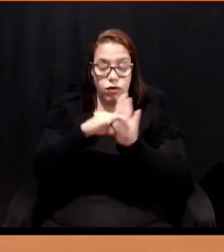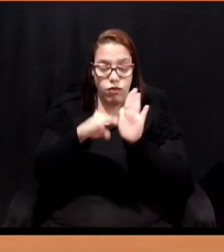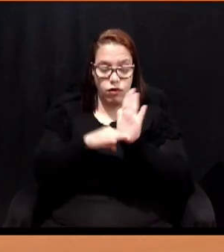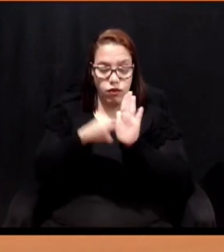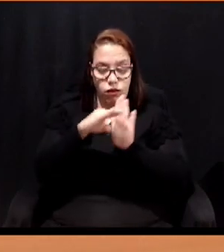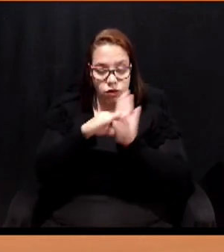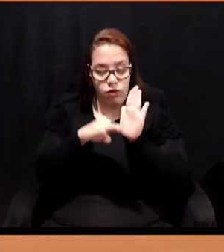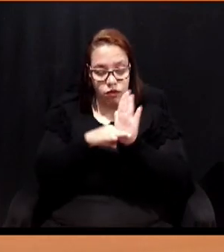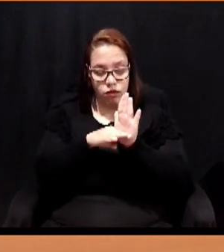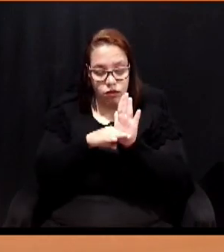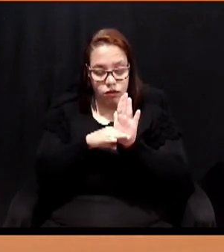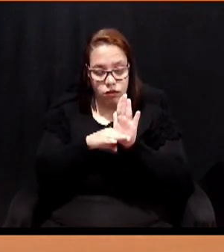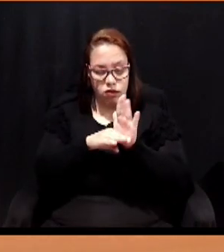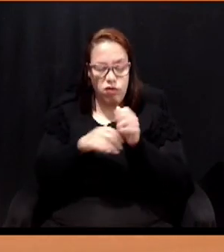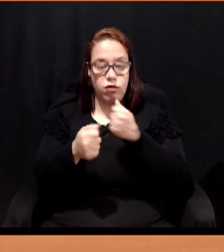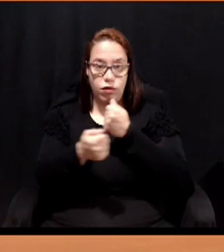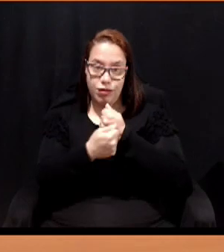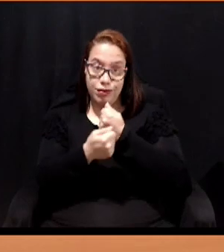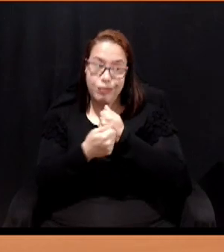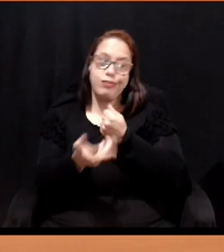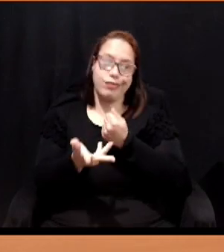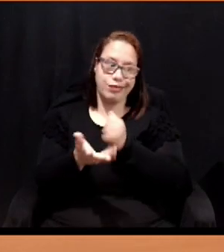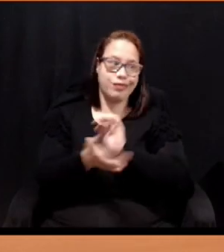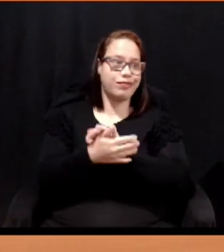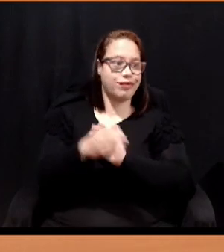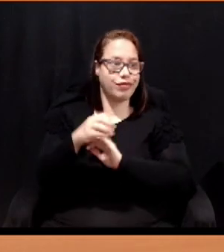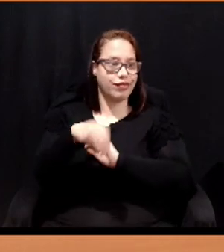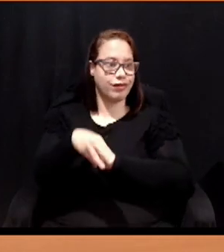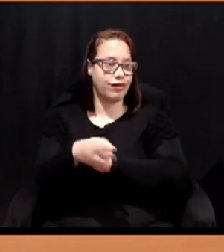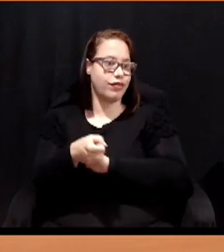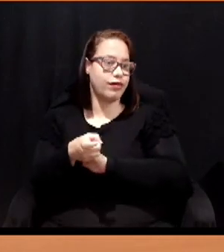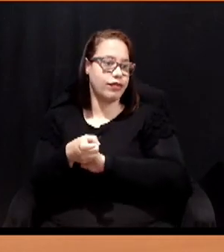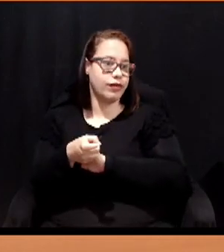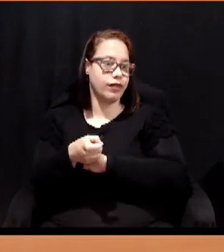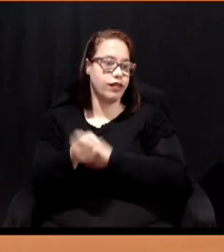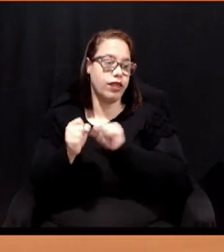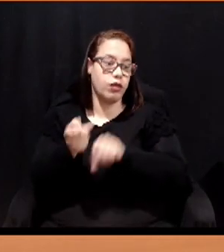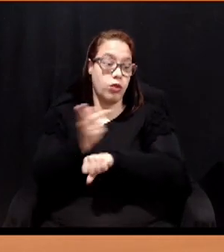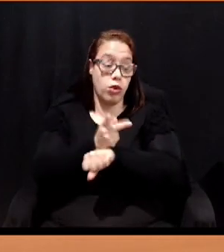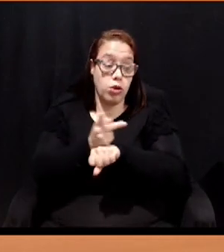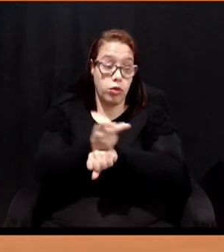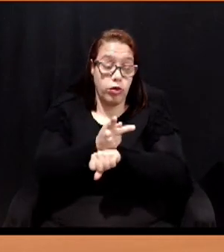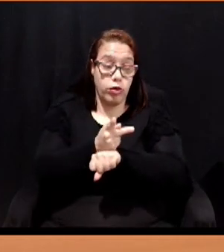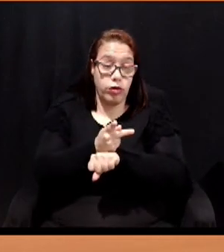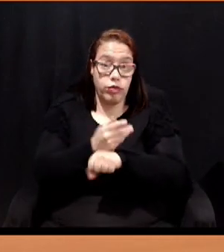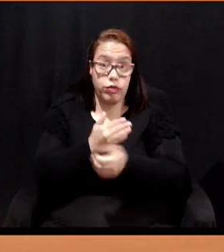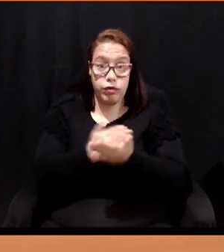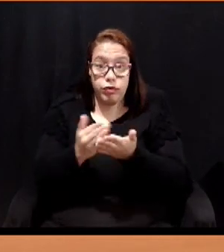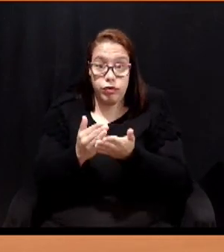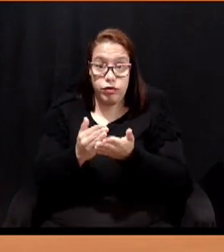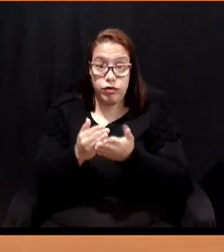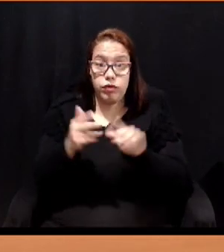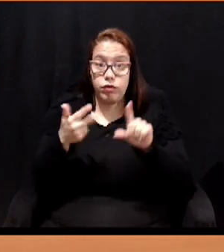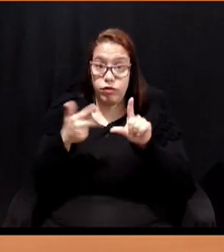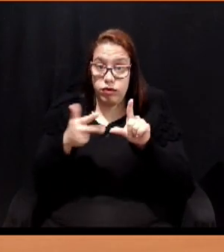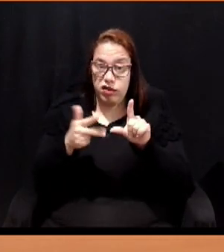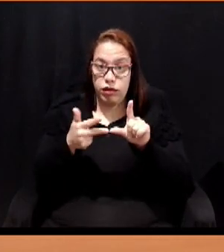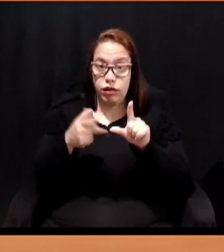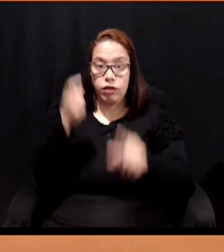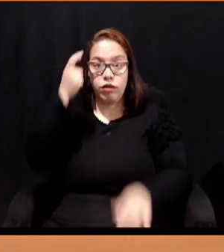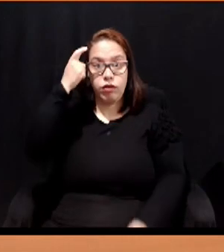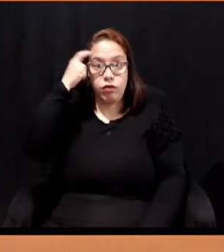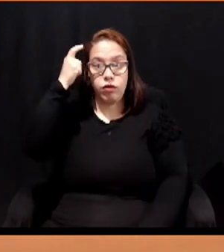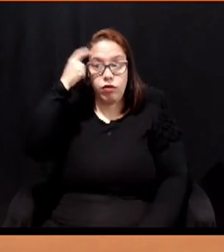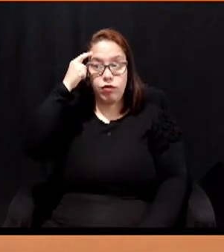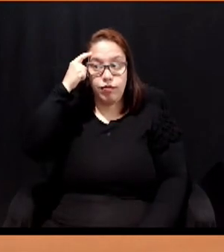hora que baterem na Câmara de Comércio, saberem quem que elas podem buscar, e, a partir aqui do Legislativo, pensar, né, em como que a